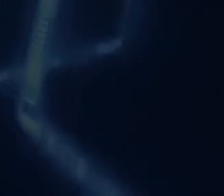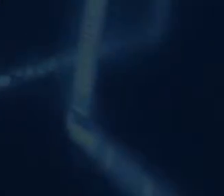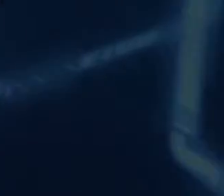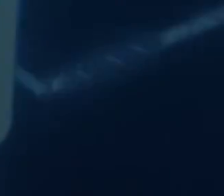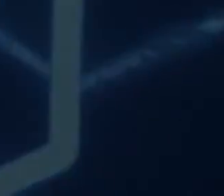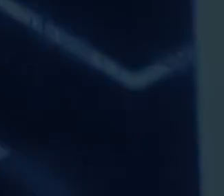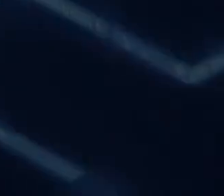a